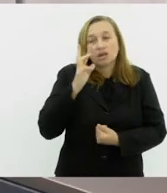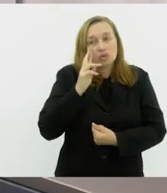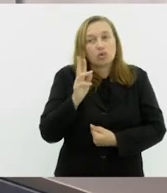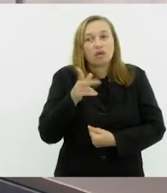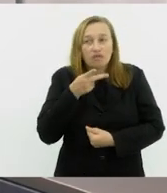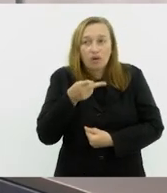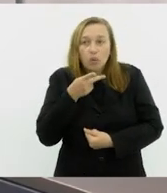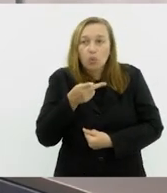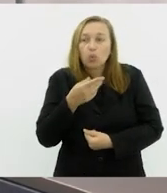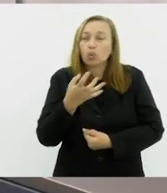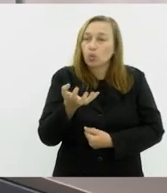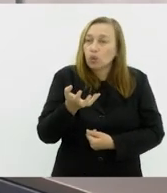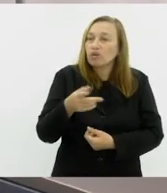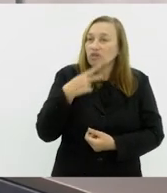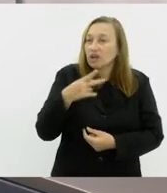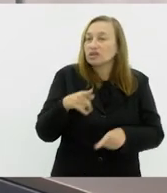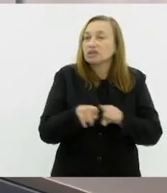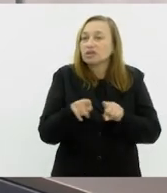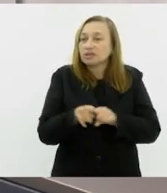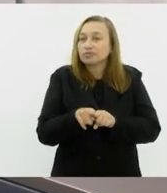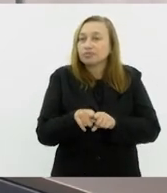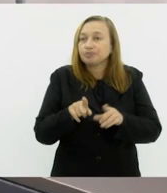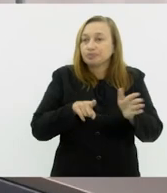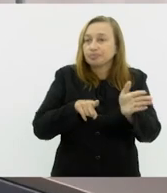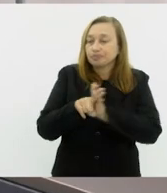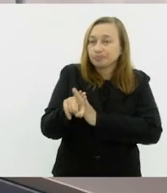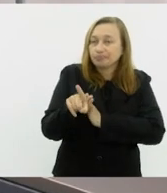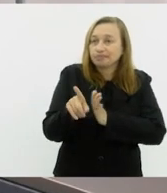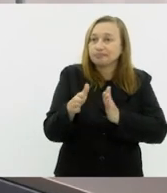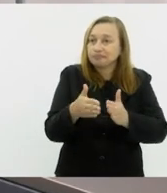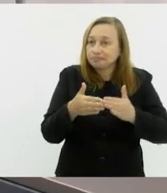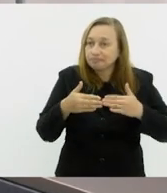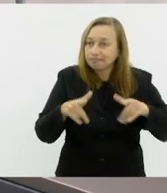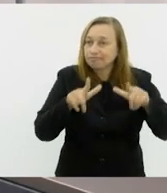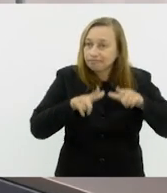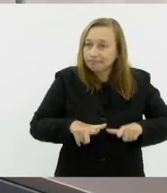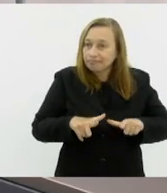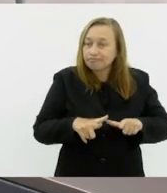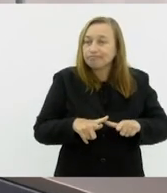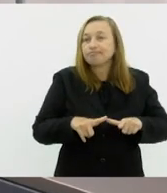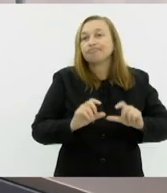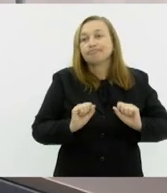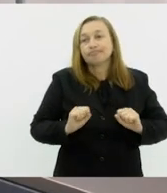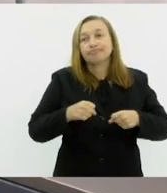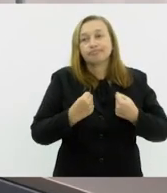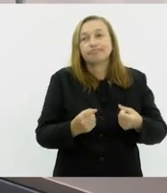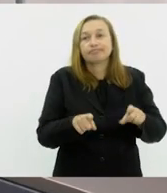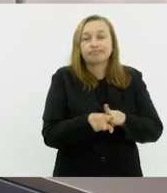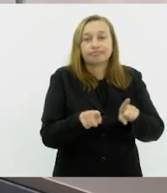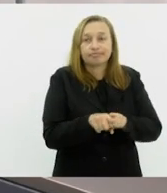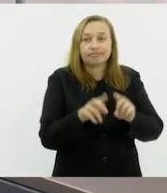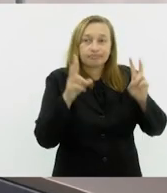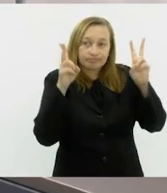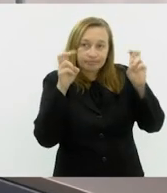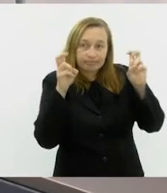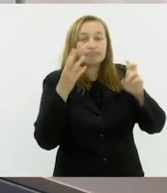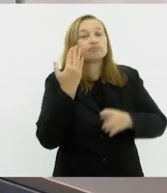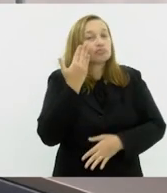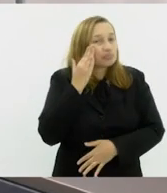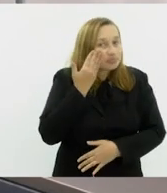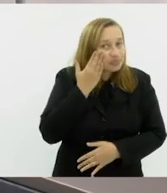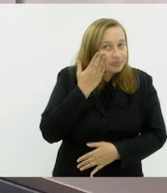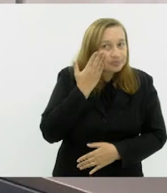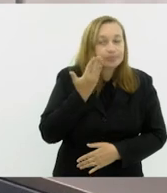mencionou, e queria dizer também que, em relação à sua pergunta sobre licença, nós nos debruçamos também sobre isso. Eu entendi